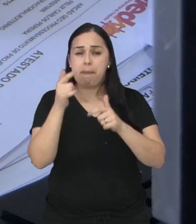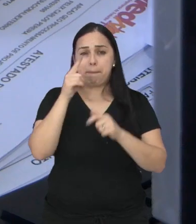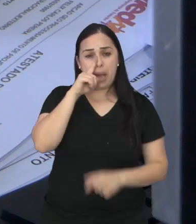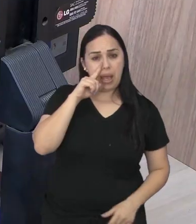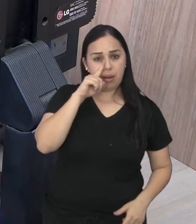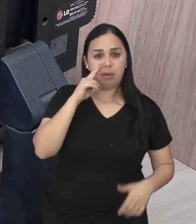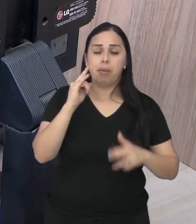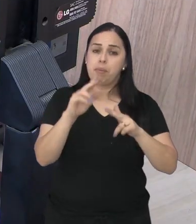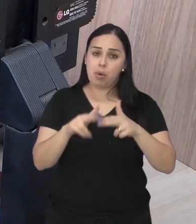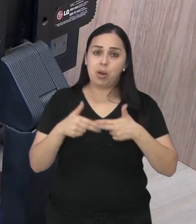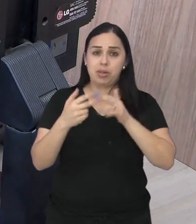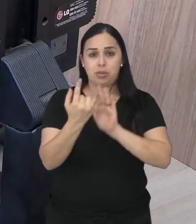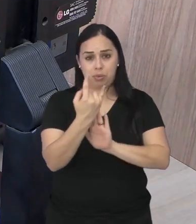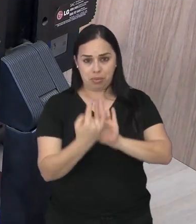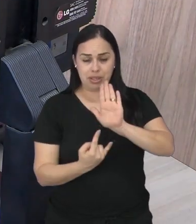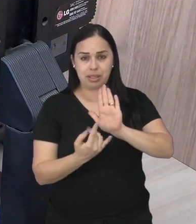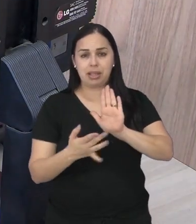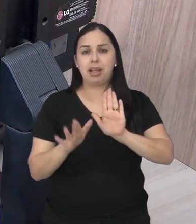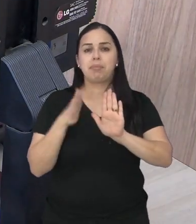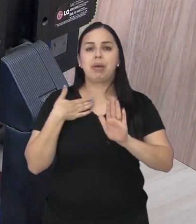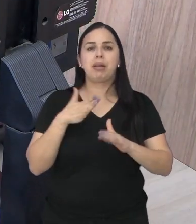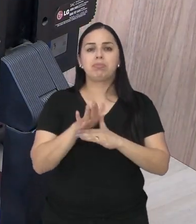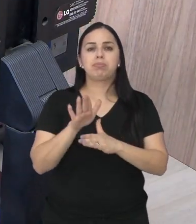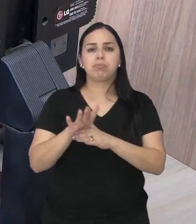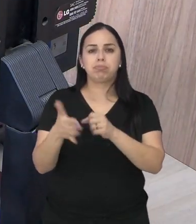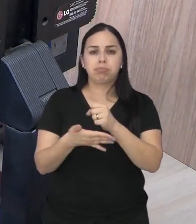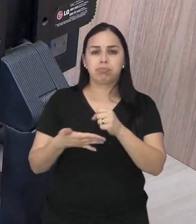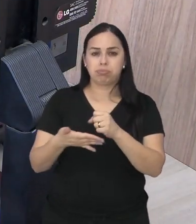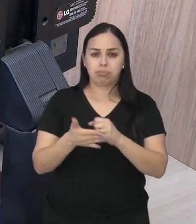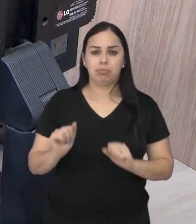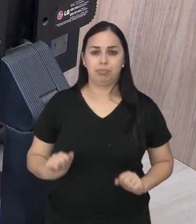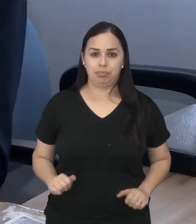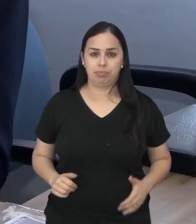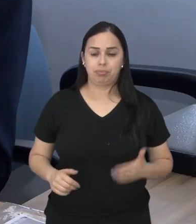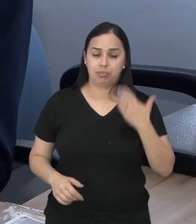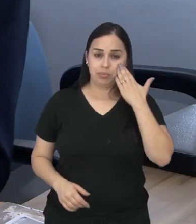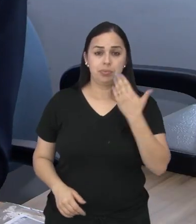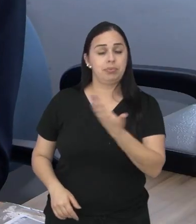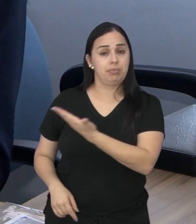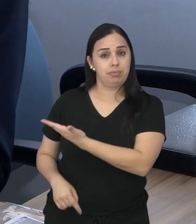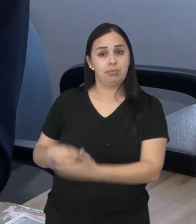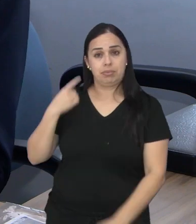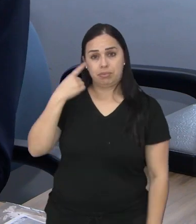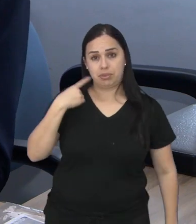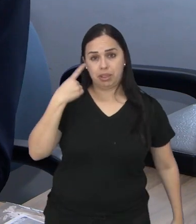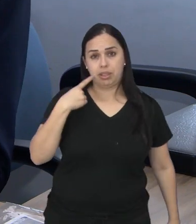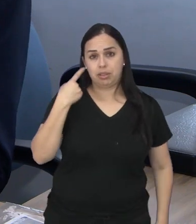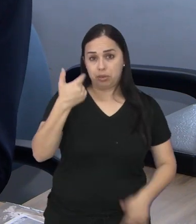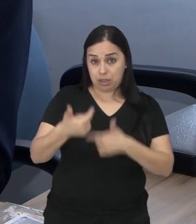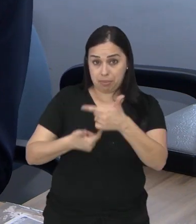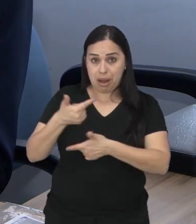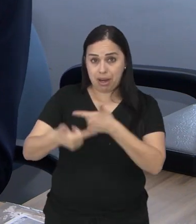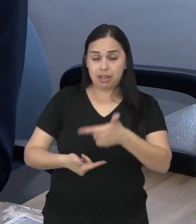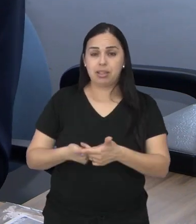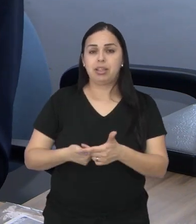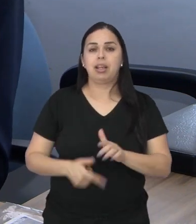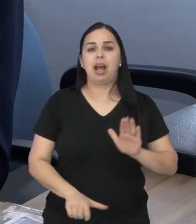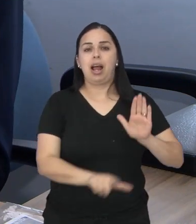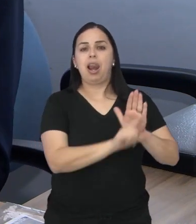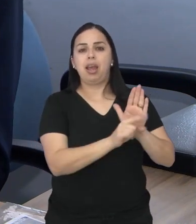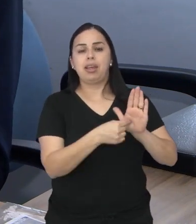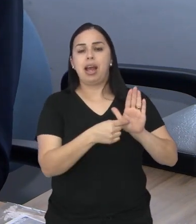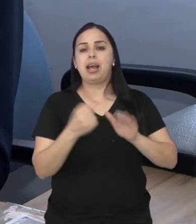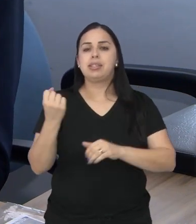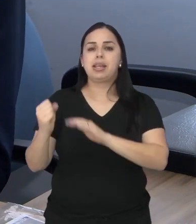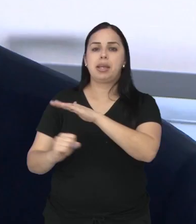são esses documentos que servem como base para as ações judiciais. Este advogado trabalhista reforça que, por lei,